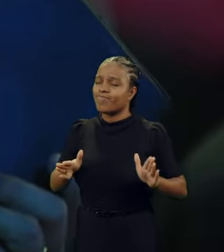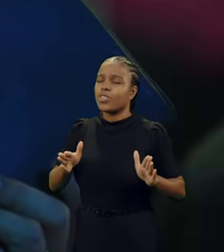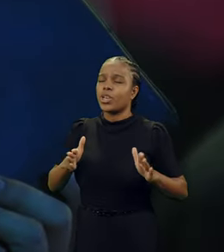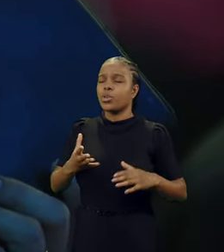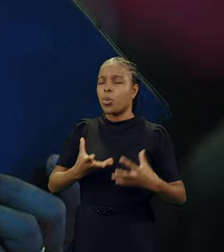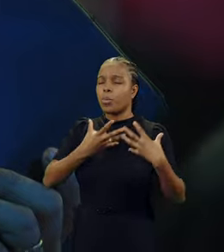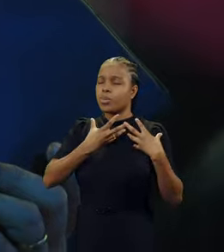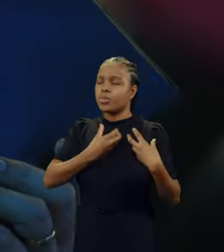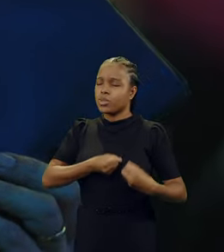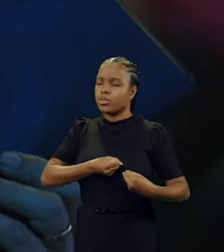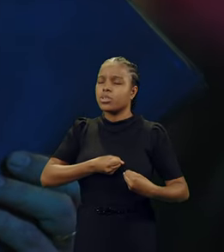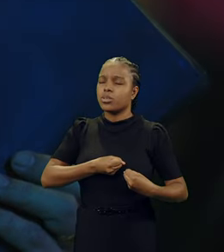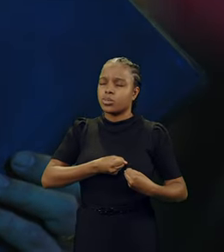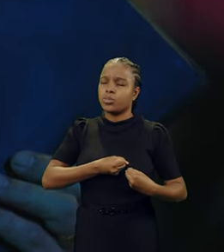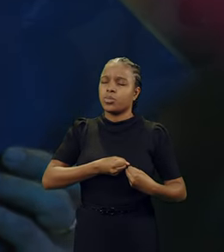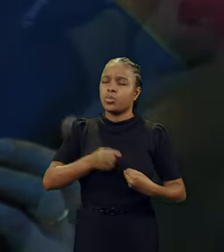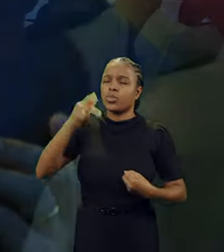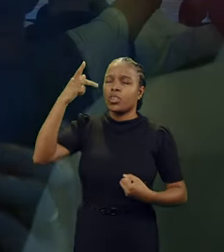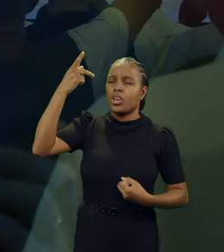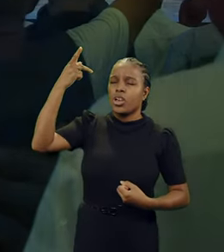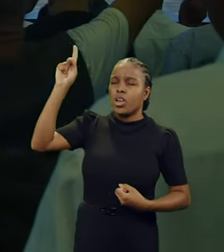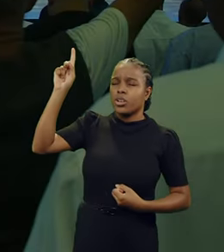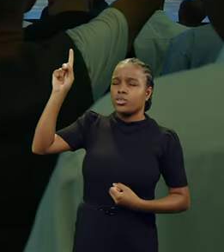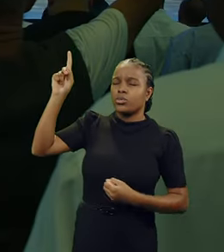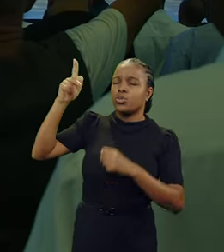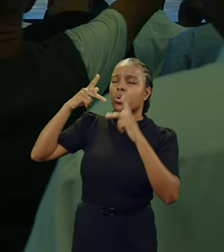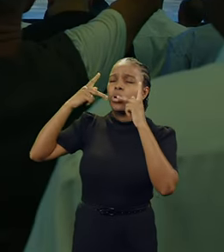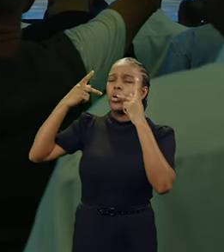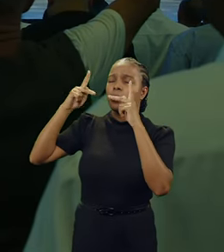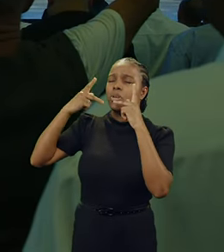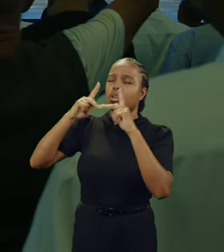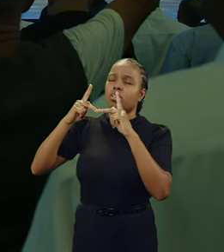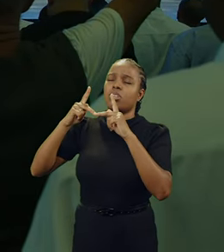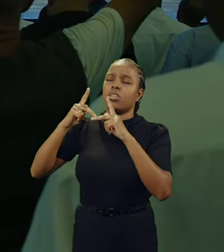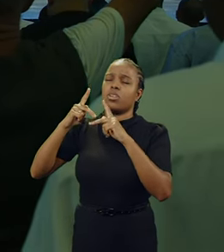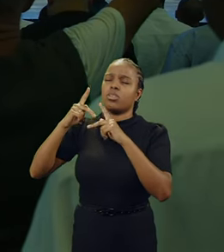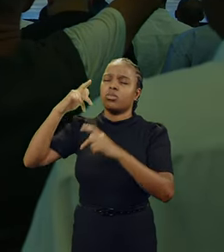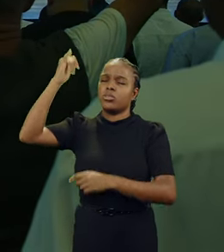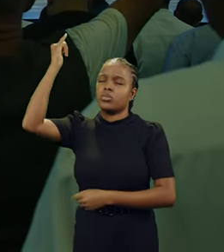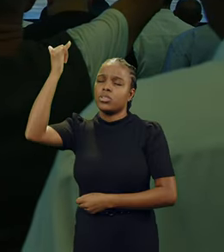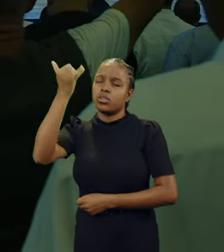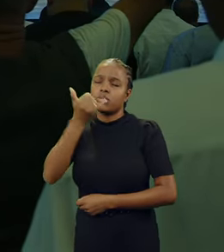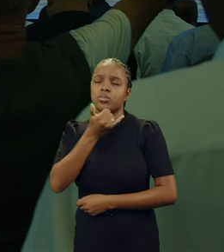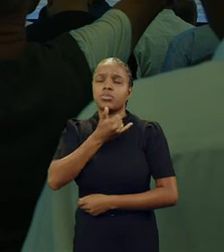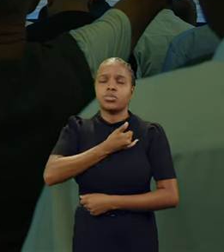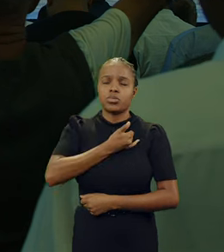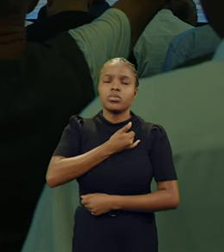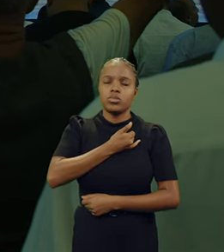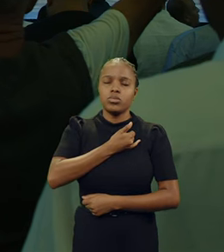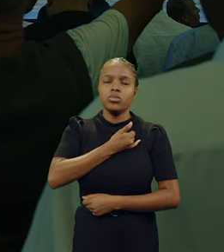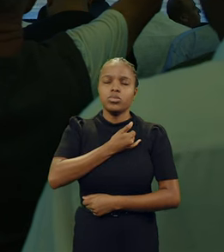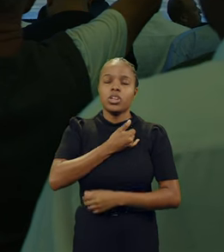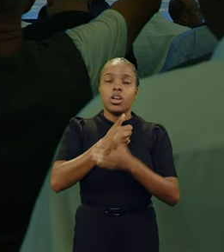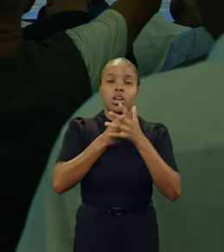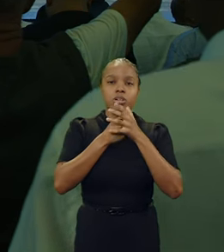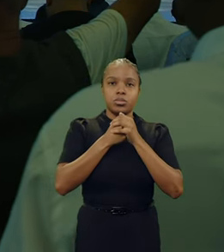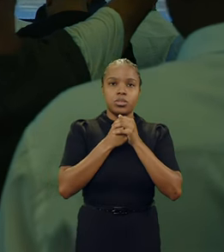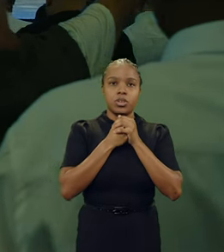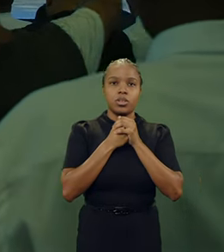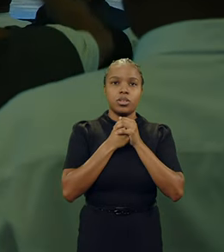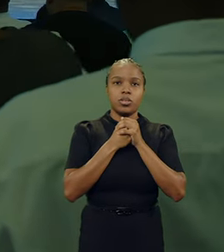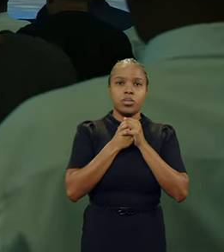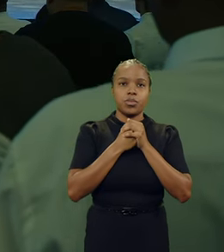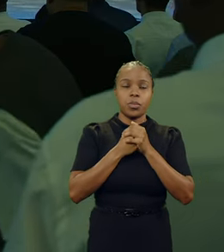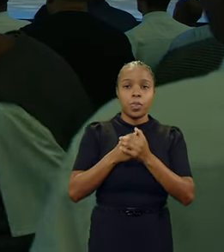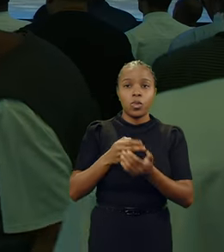para receber a sua palavra. Fala ao meu coração. Amém. Ainda